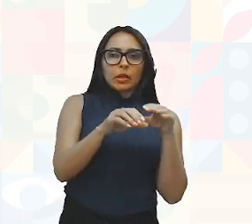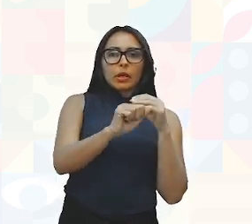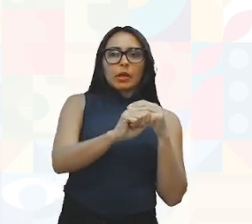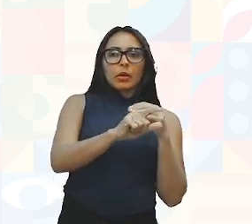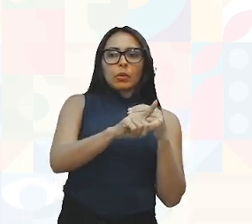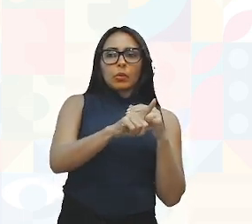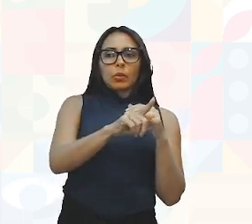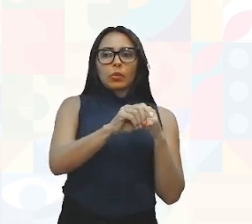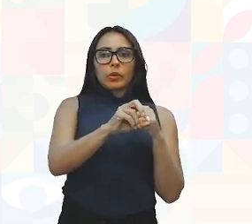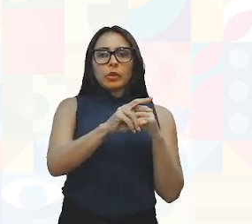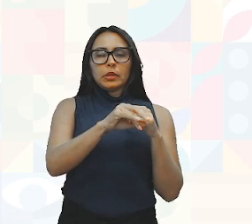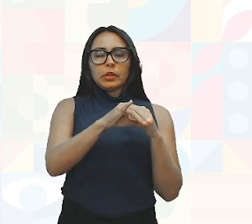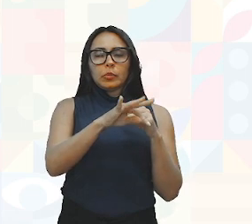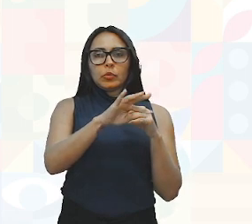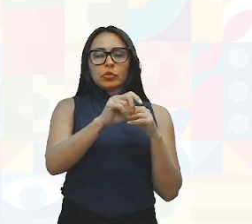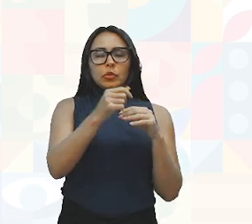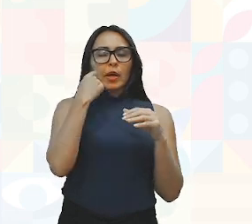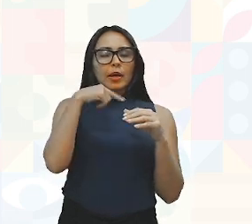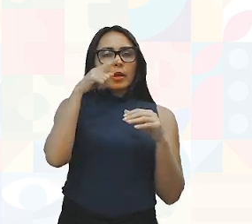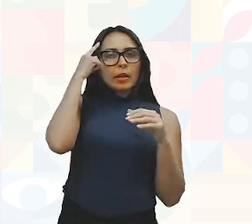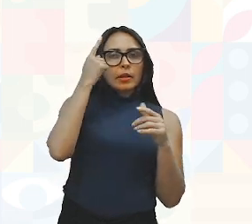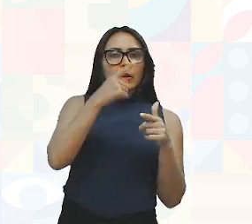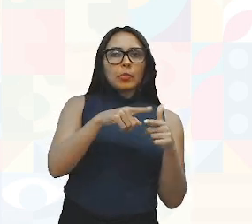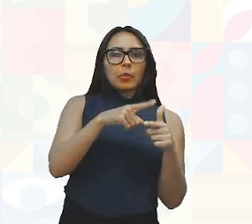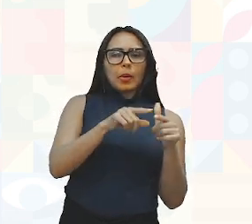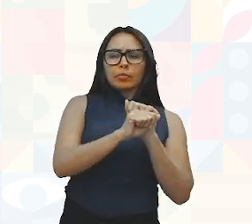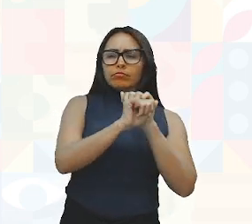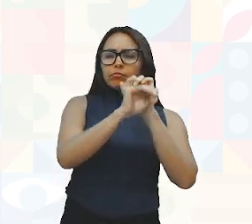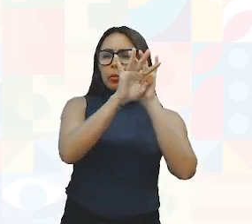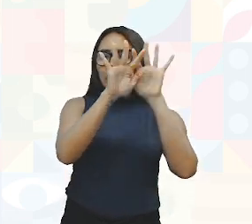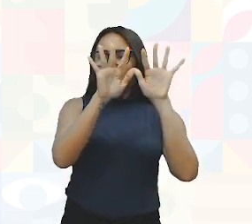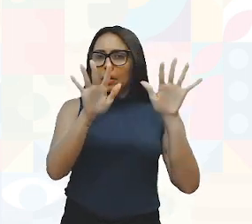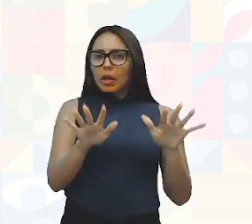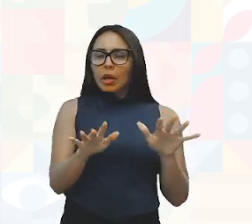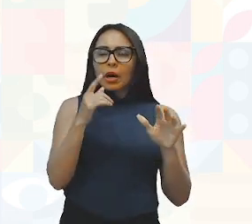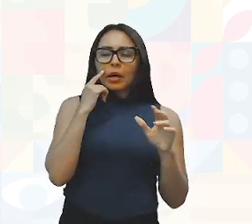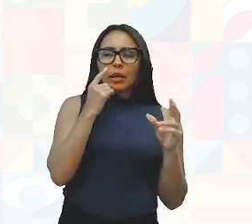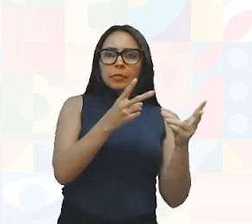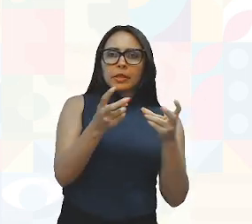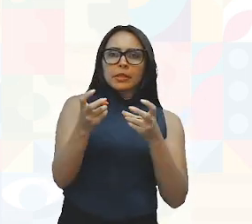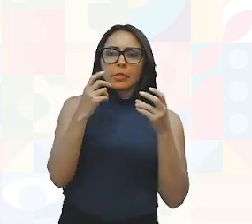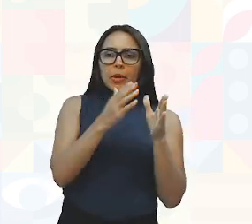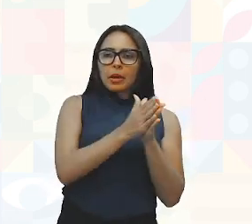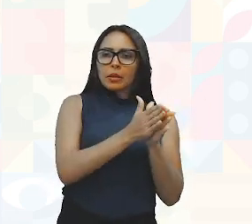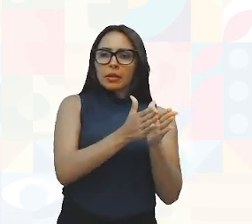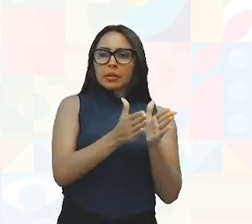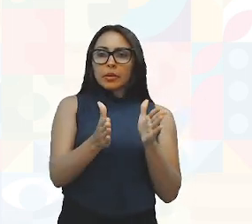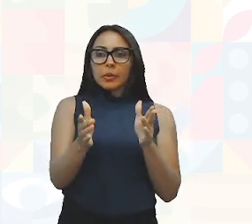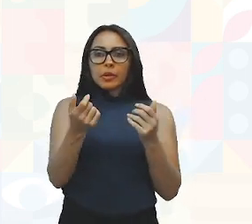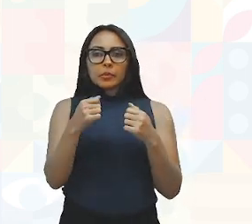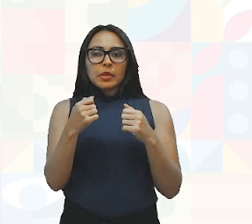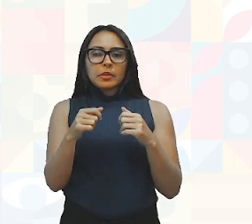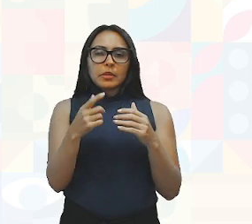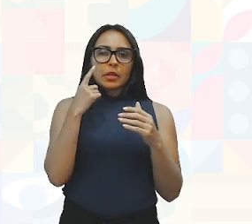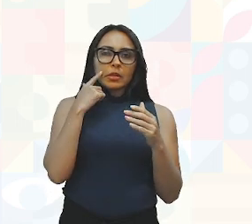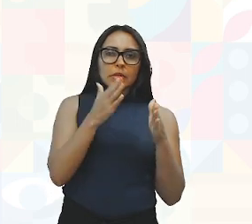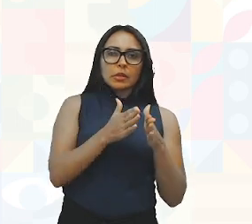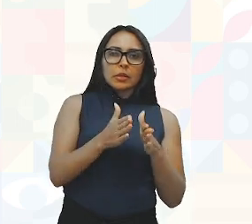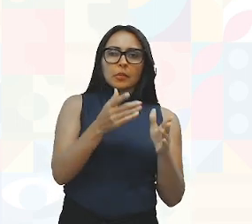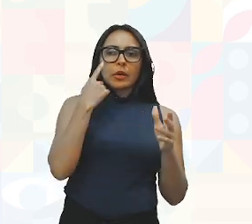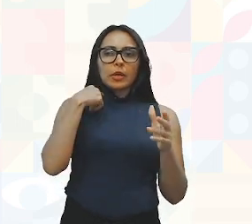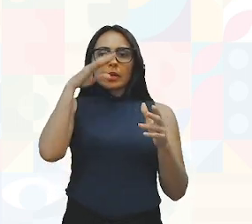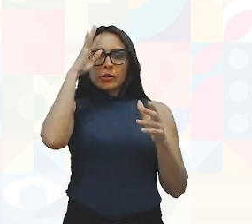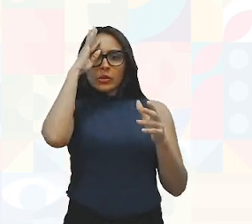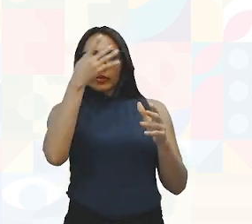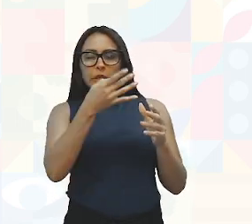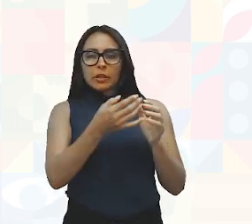o problema de forma clara e identificar as etapas que você precisa seguir para resolvê-lo. É como se fosse,